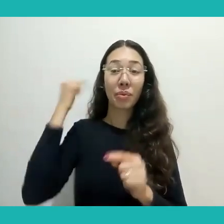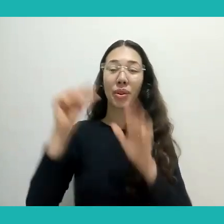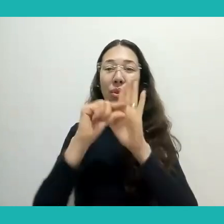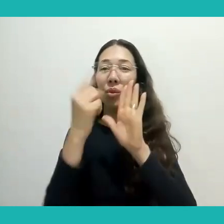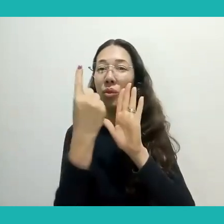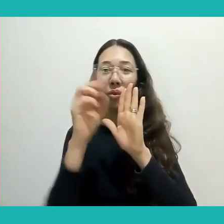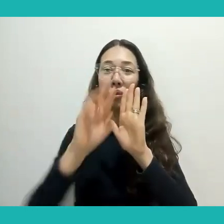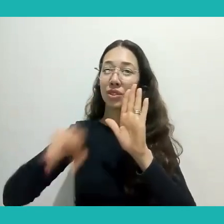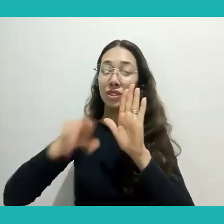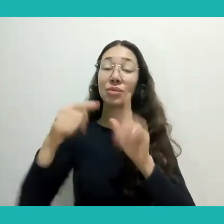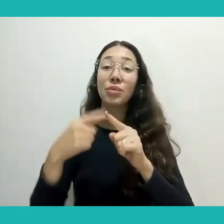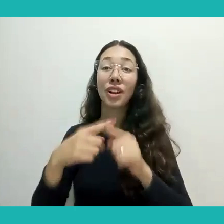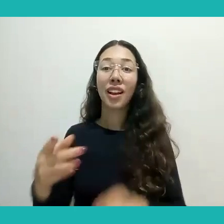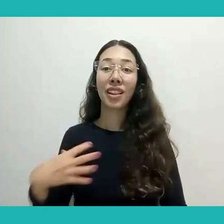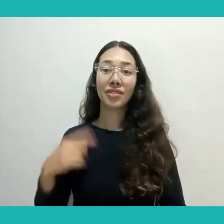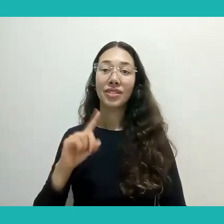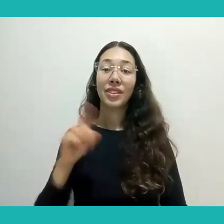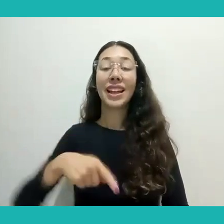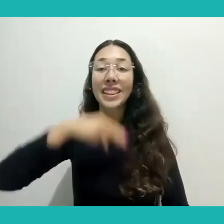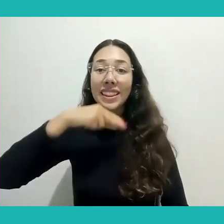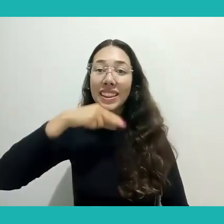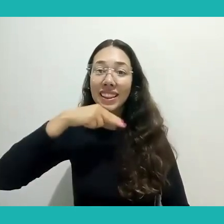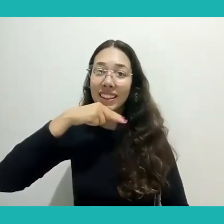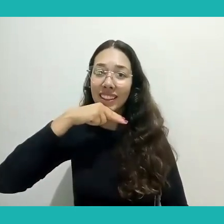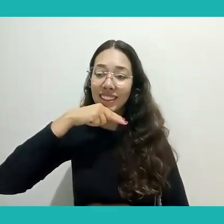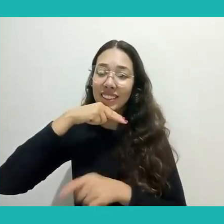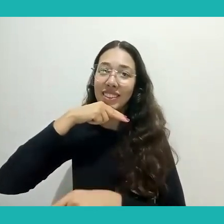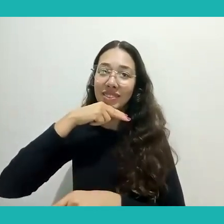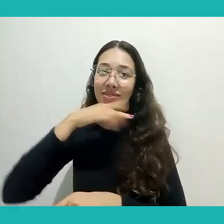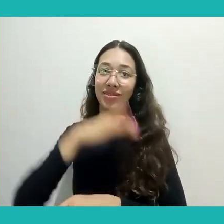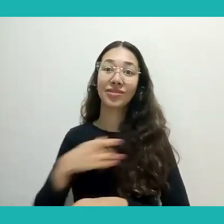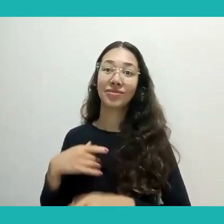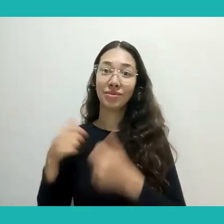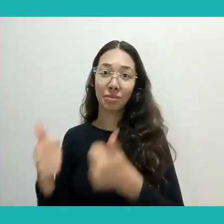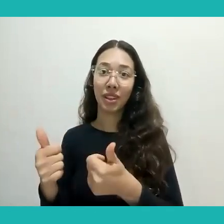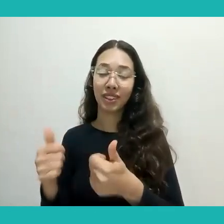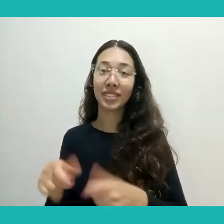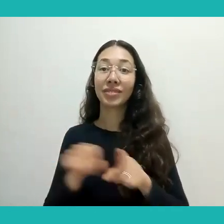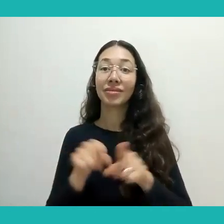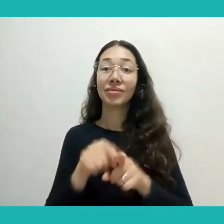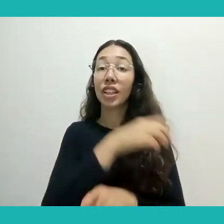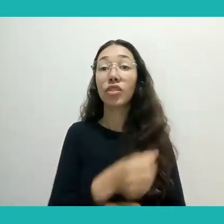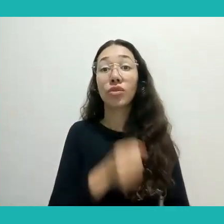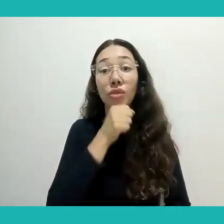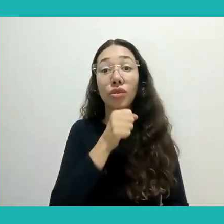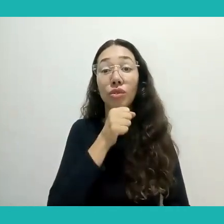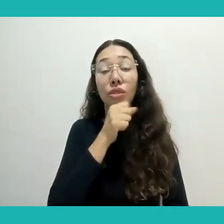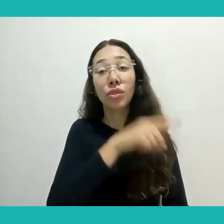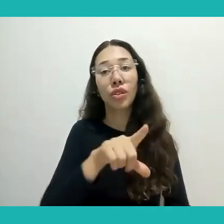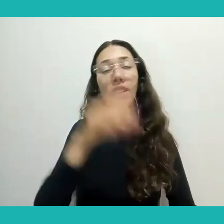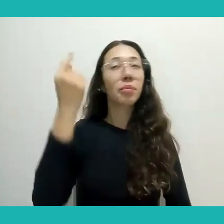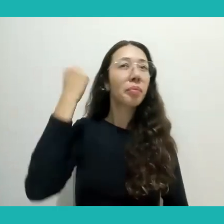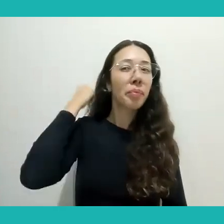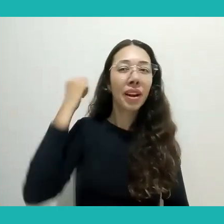é neta não inválida e não filha não inválida. E o avô instituidor foi optante lá atrás,